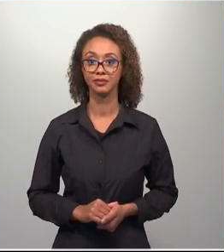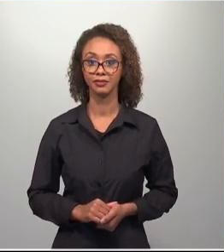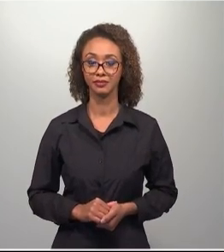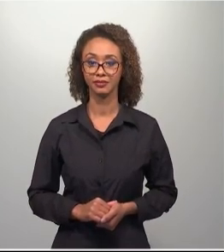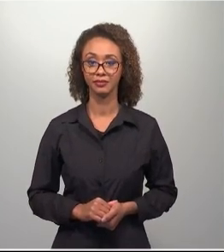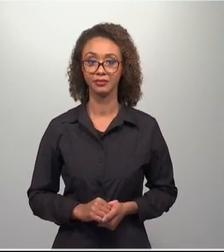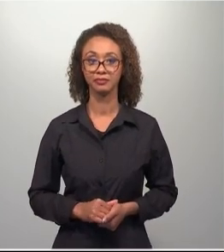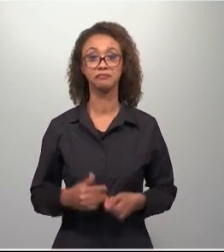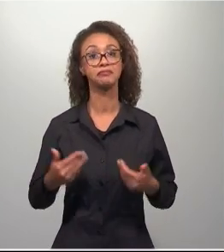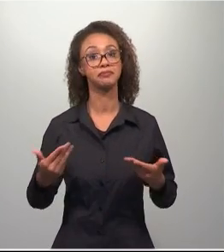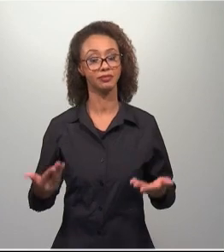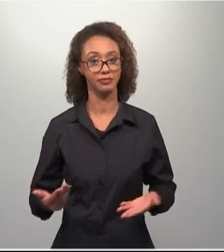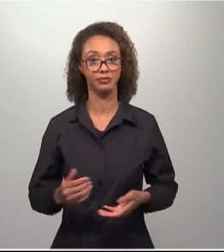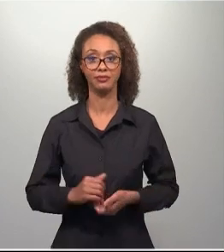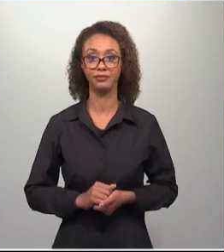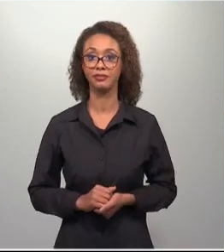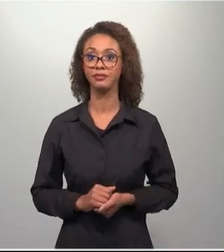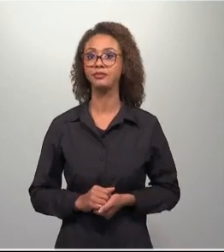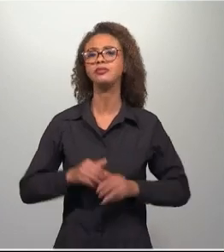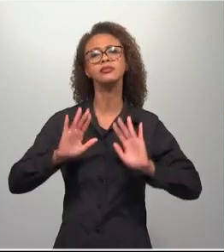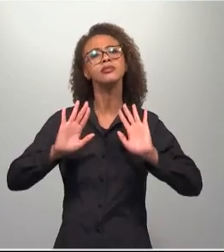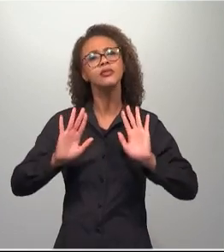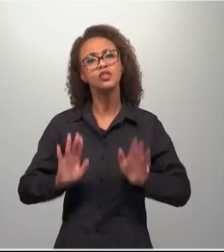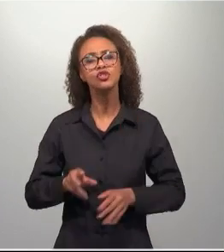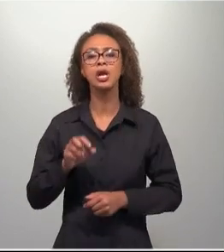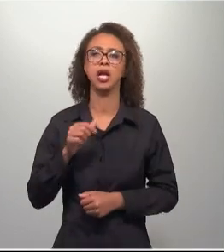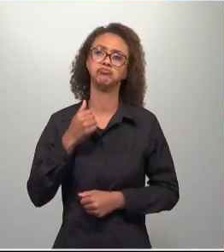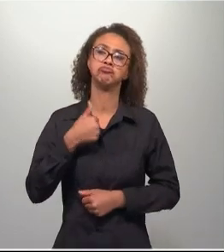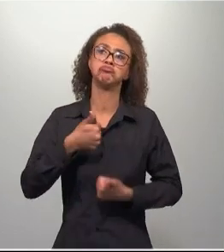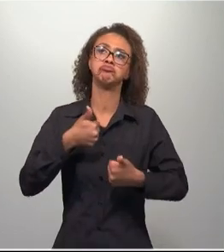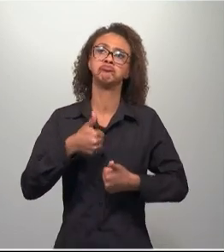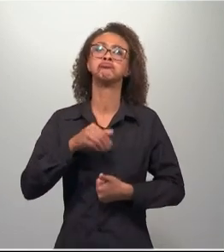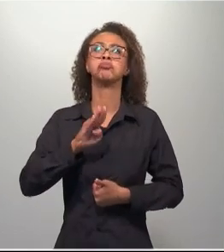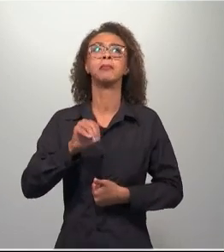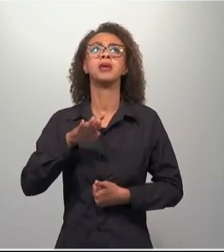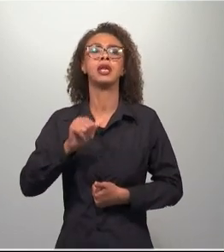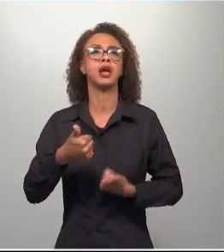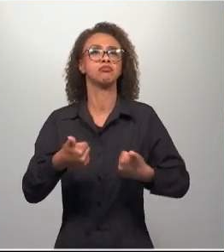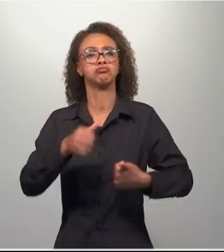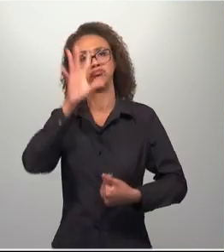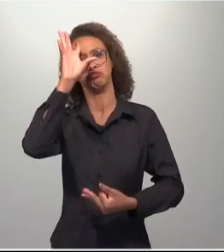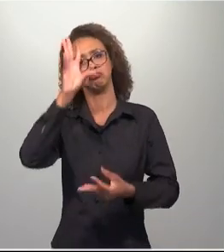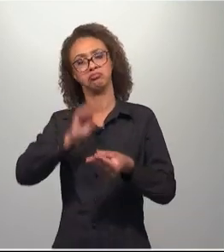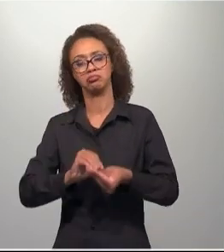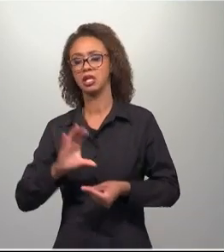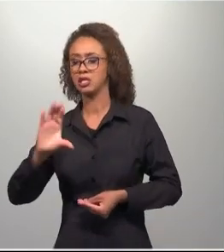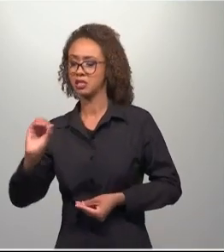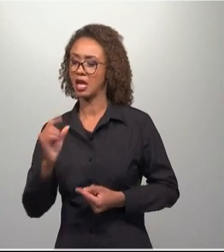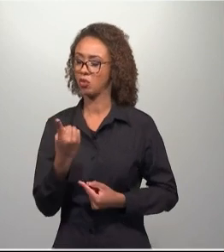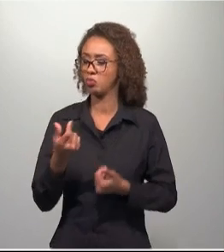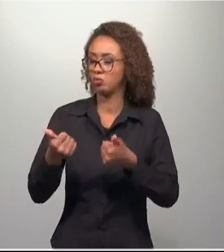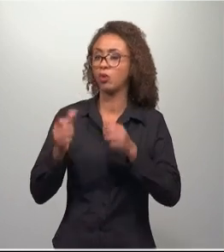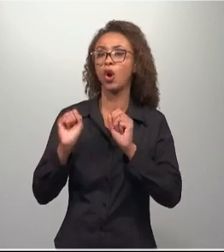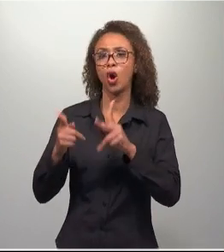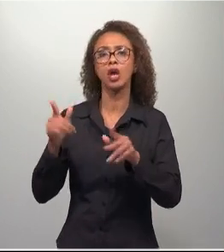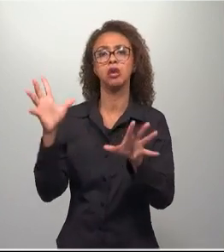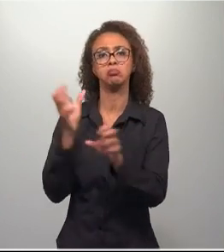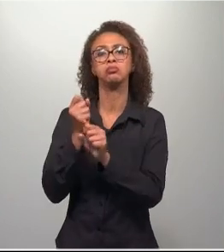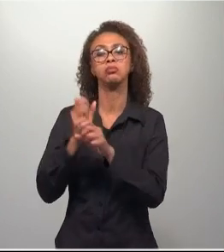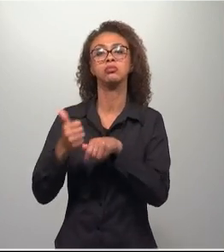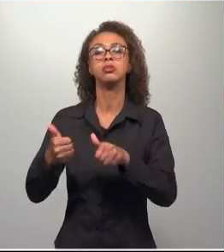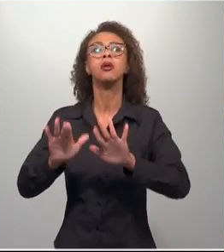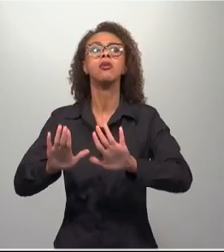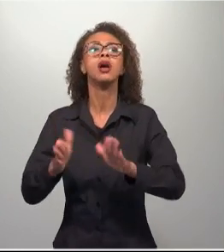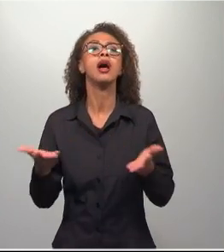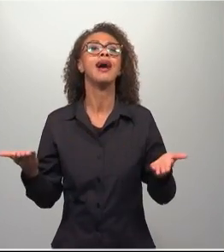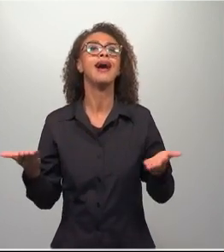bom visto isso já seminário tem 10 c uns à minha disposição e agora eu vou fazer